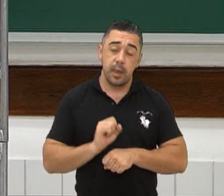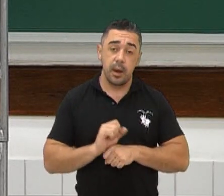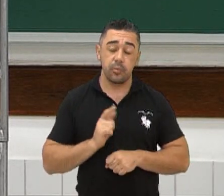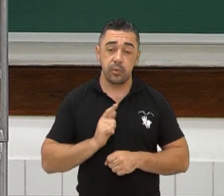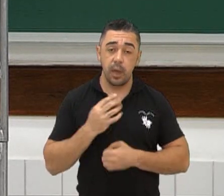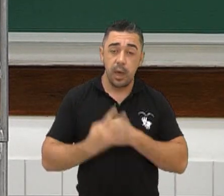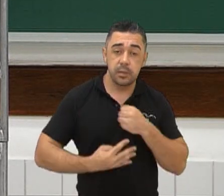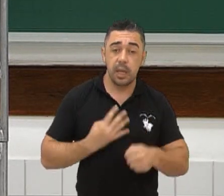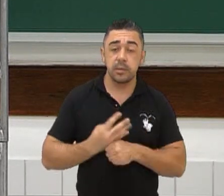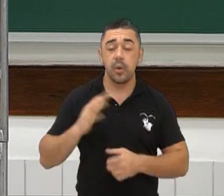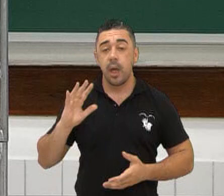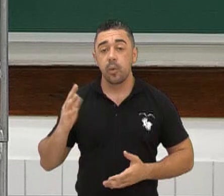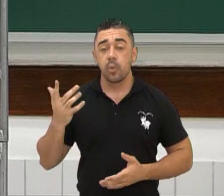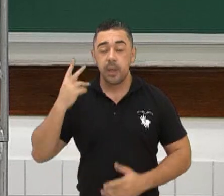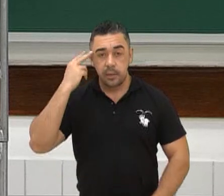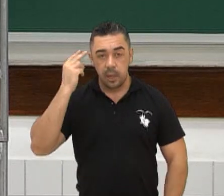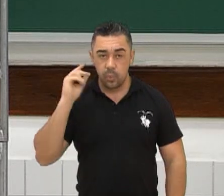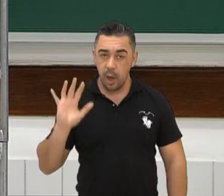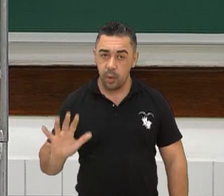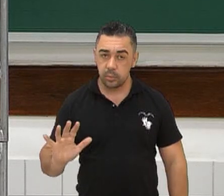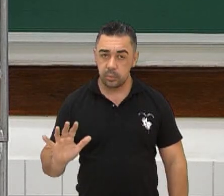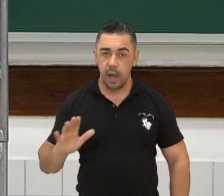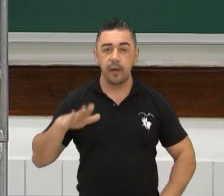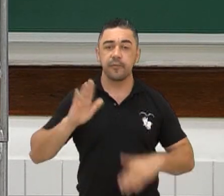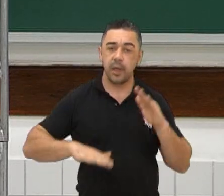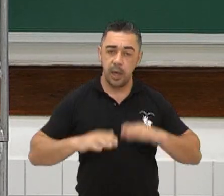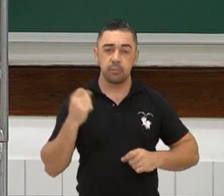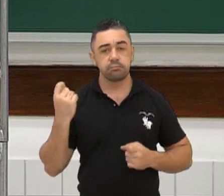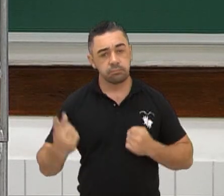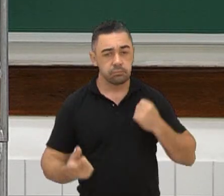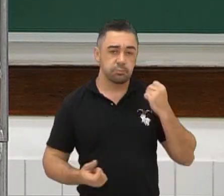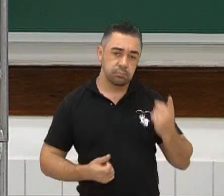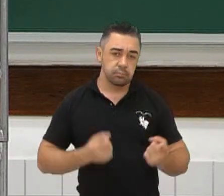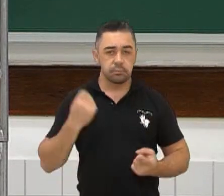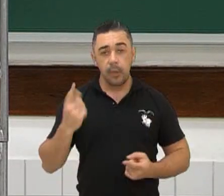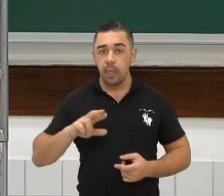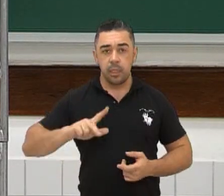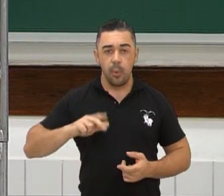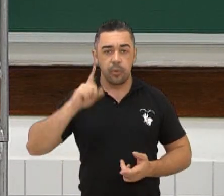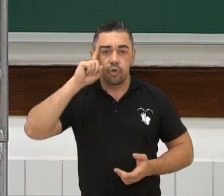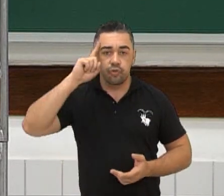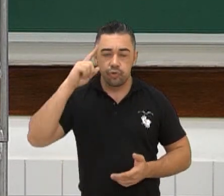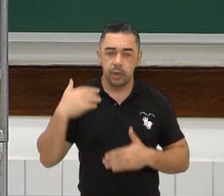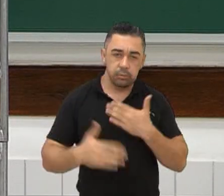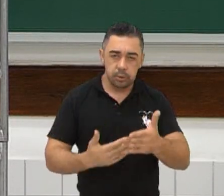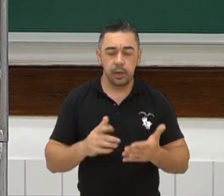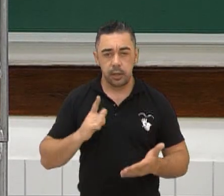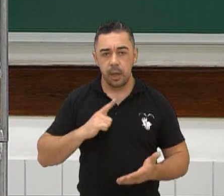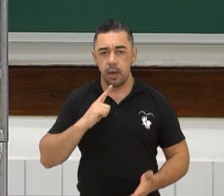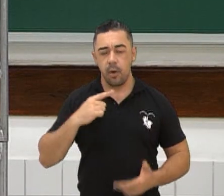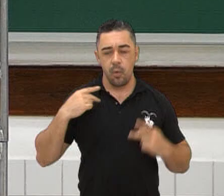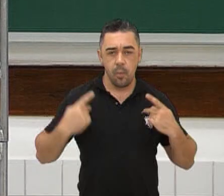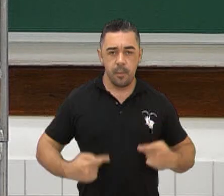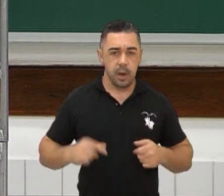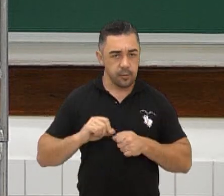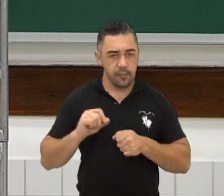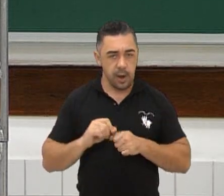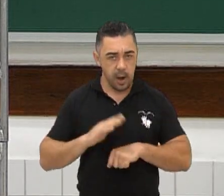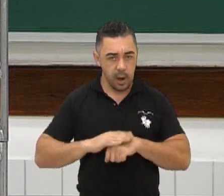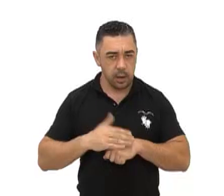esses incêndios que ocorrem naturalmente lá de vez em quando. Não esses que ocorrem com mais frequência porque o homem causou.